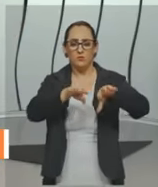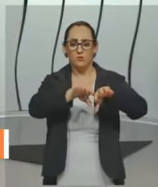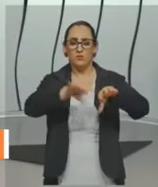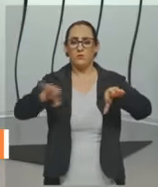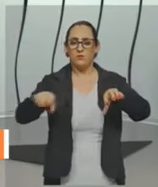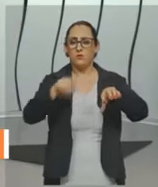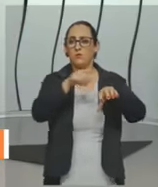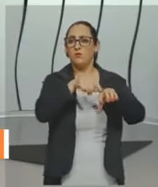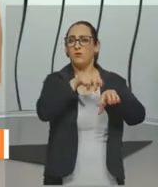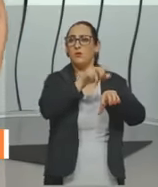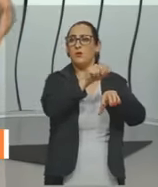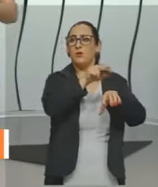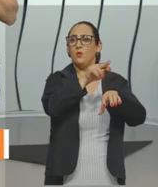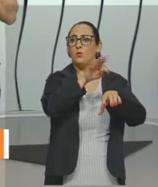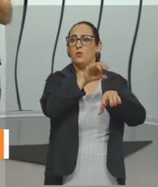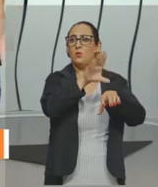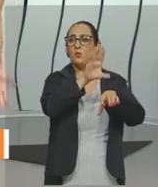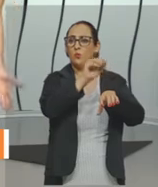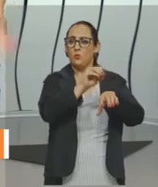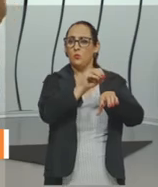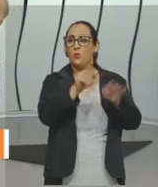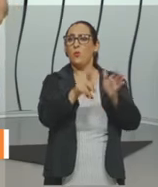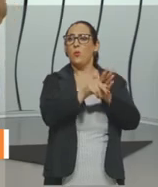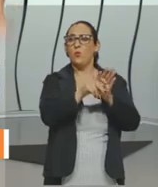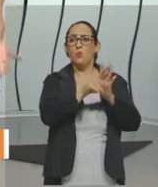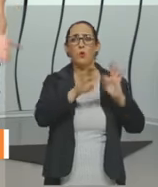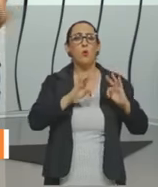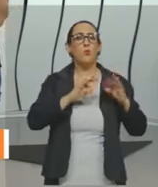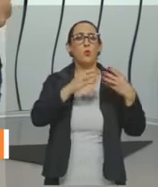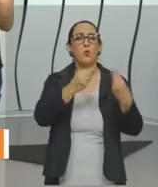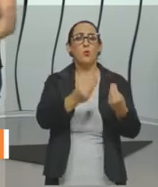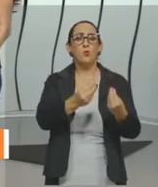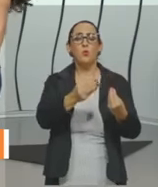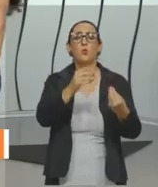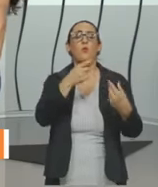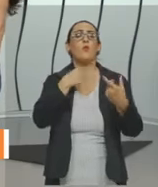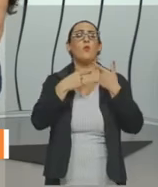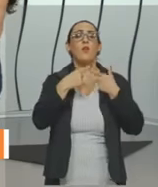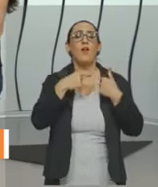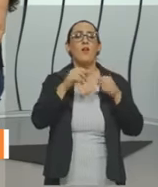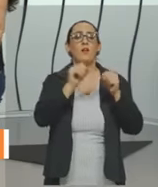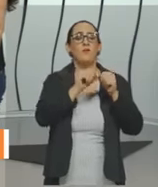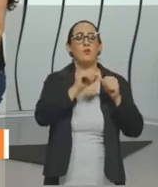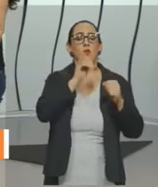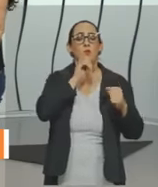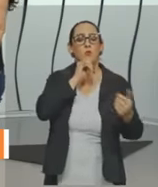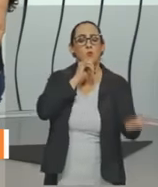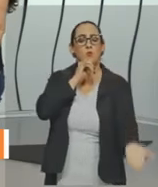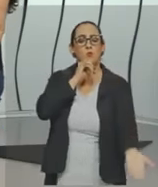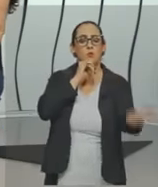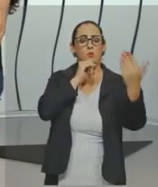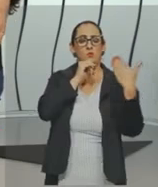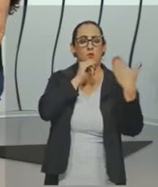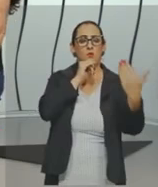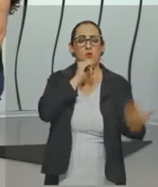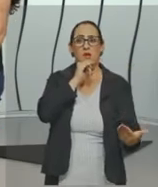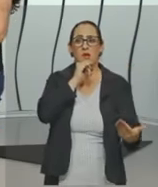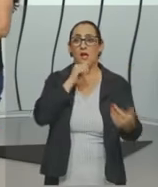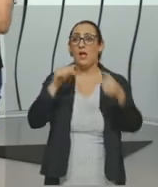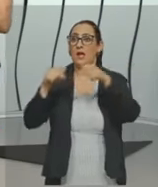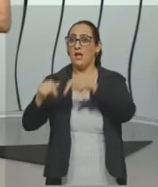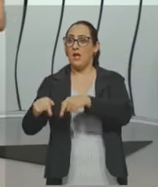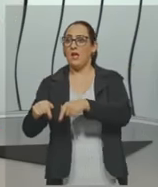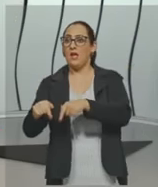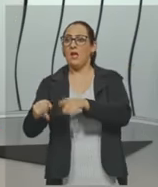controla musculatura esquelética, construção voluntária, eu quero fazer. E o autônomo, não. Ele vai controlar os